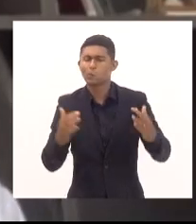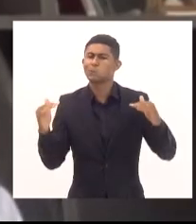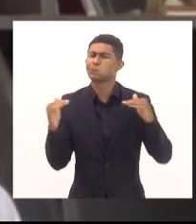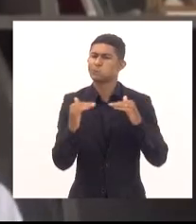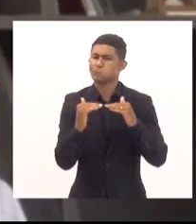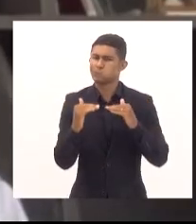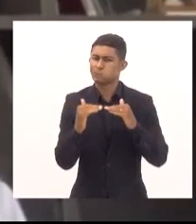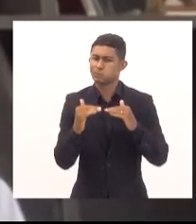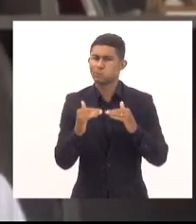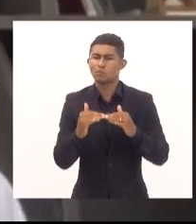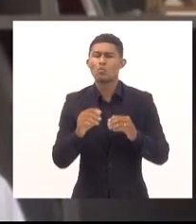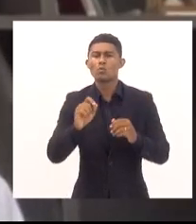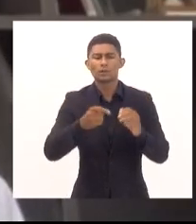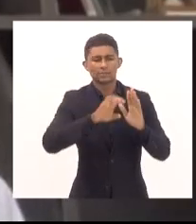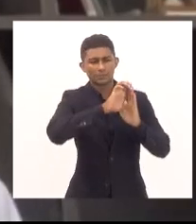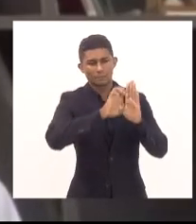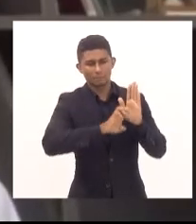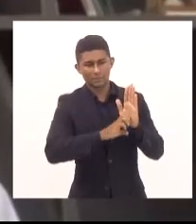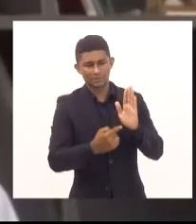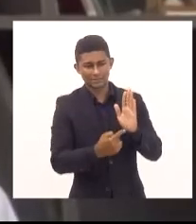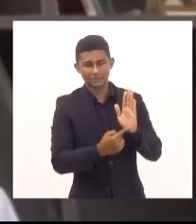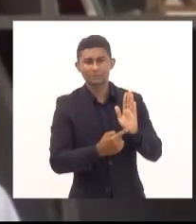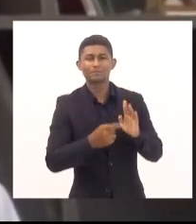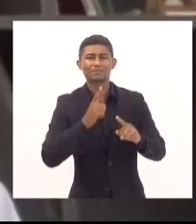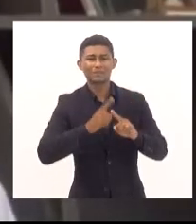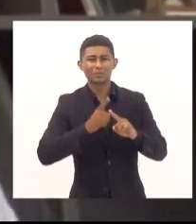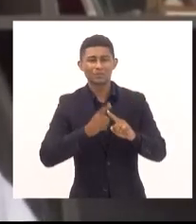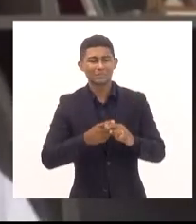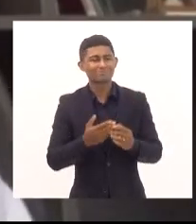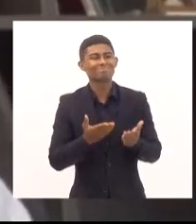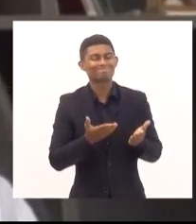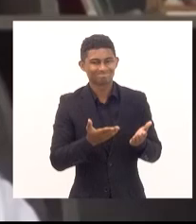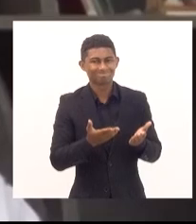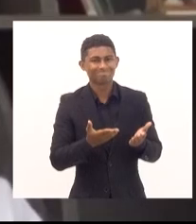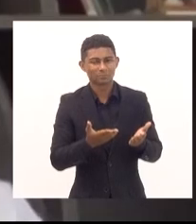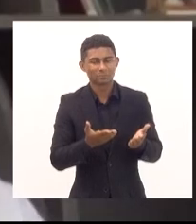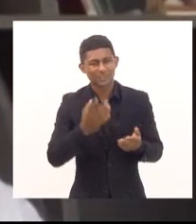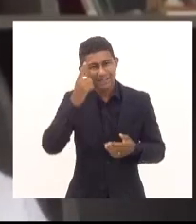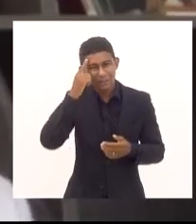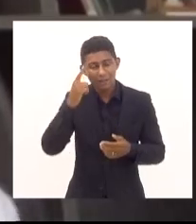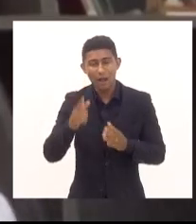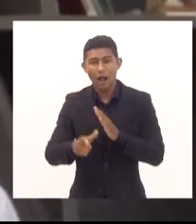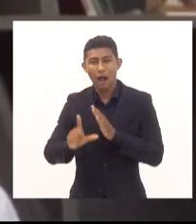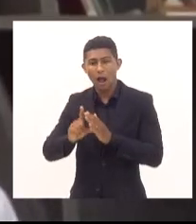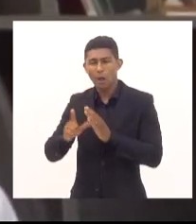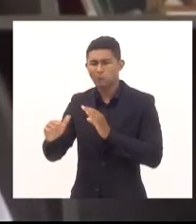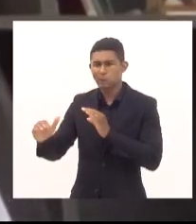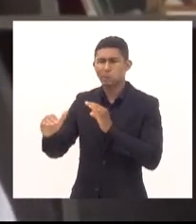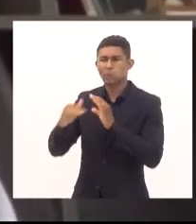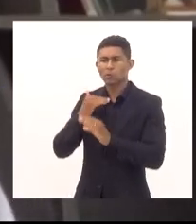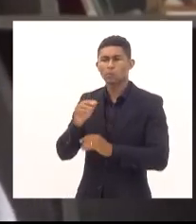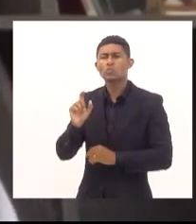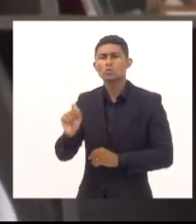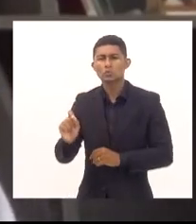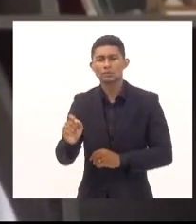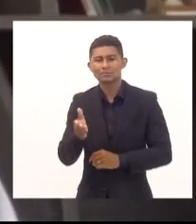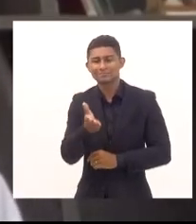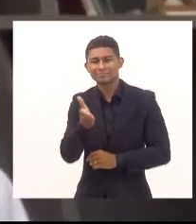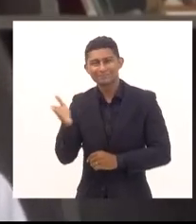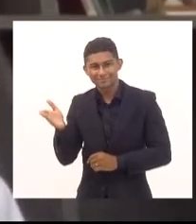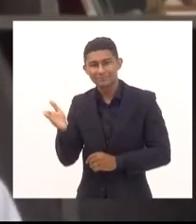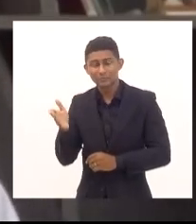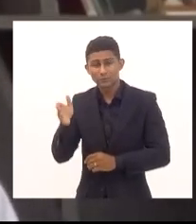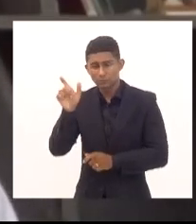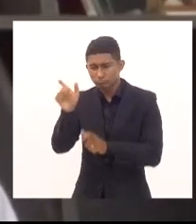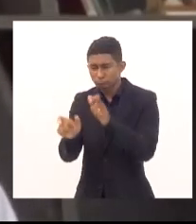a subemenda, porque era um pleito que nos foi passado pelos contadores,